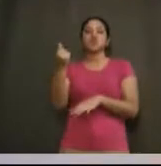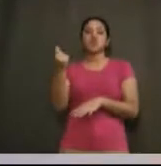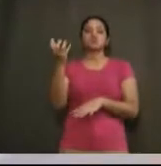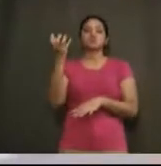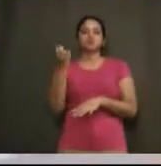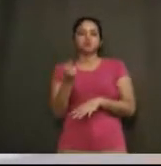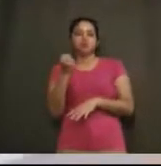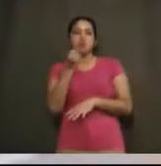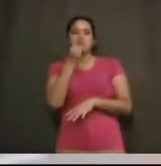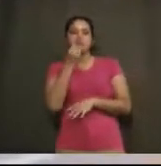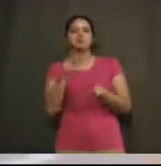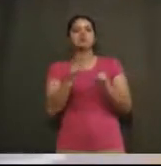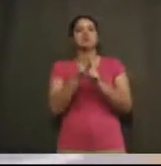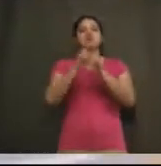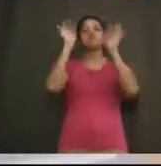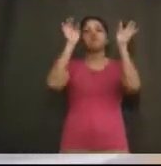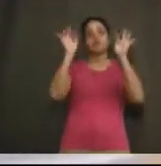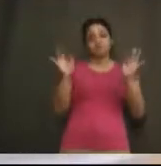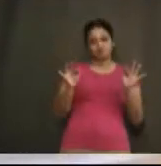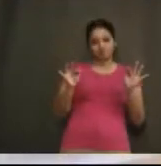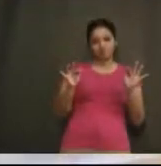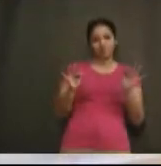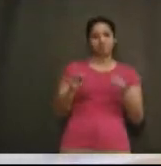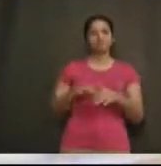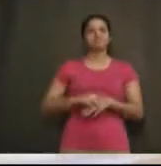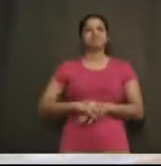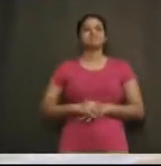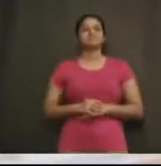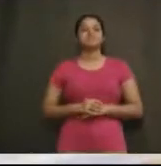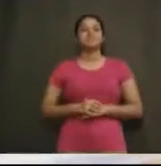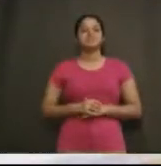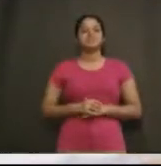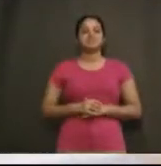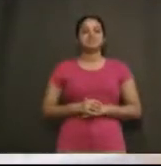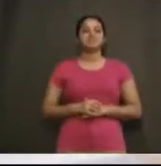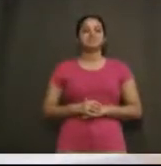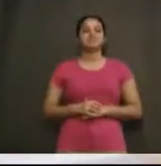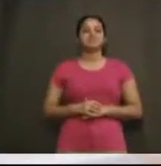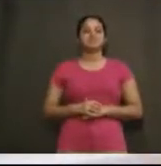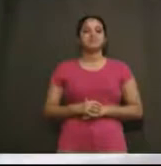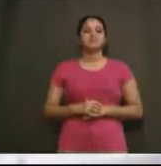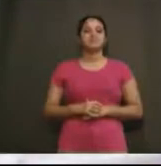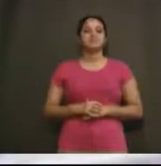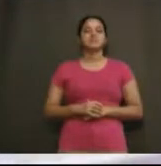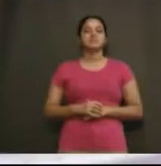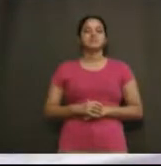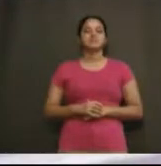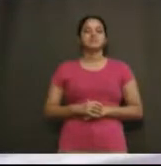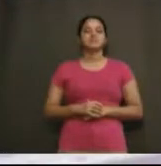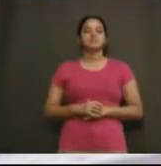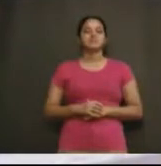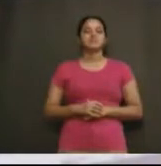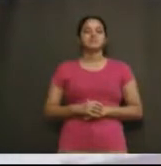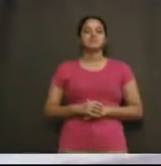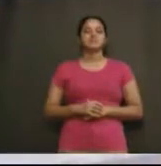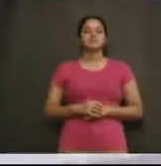outras carreiras, aí é problema de vocês. Tá? Era o que eu costumava dizer alguns anos atrás. Espero que ainda seja verdade.